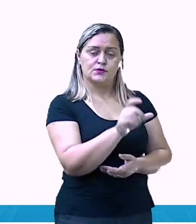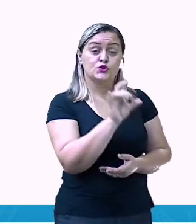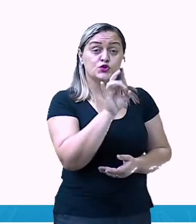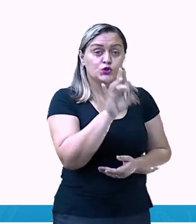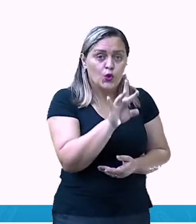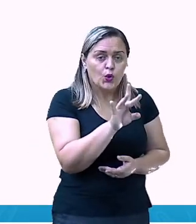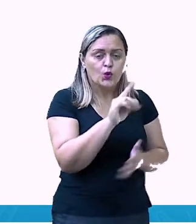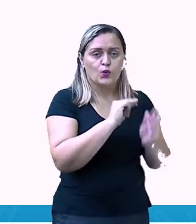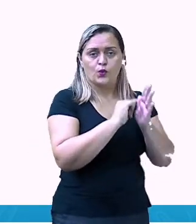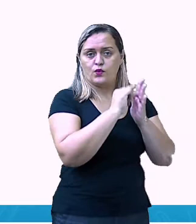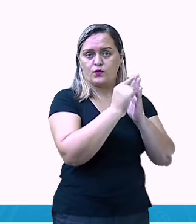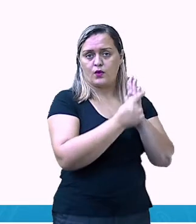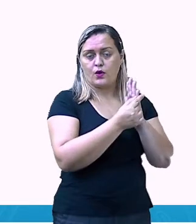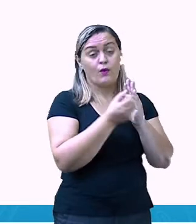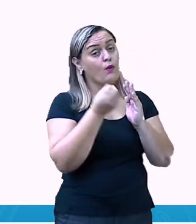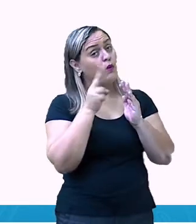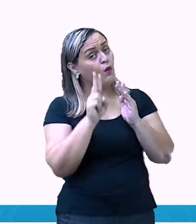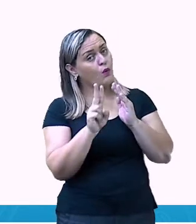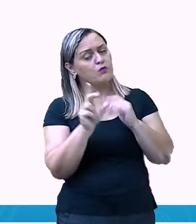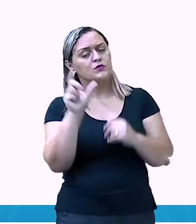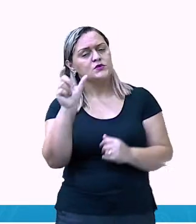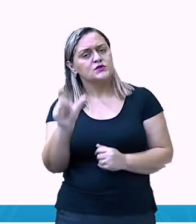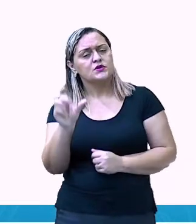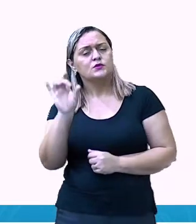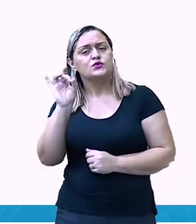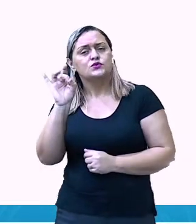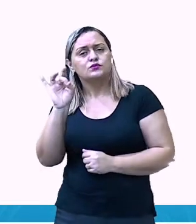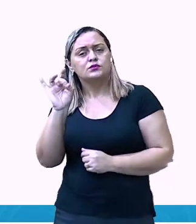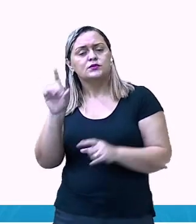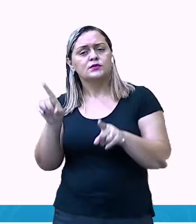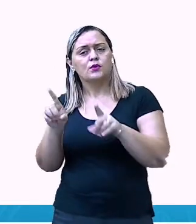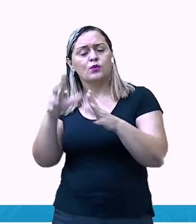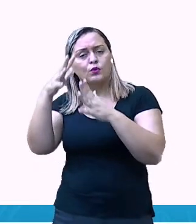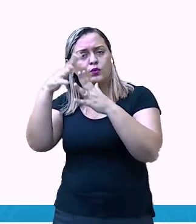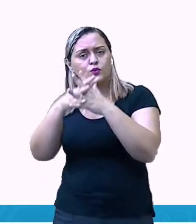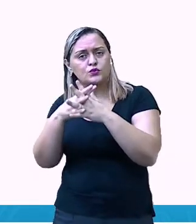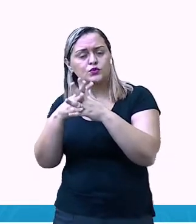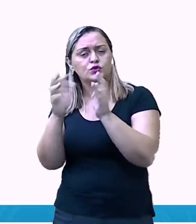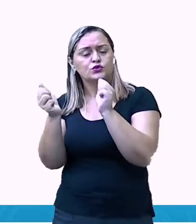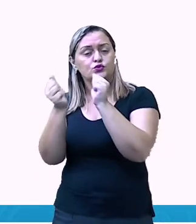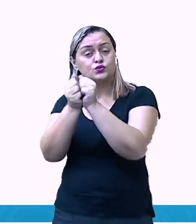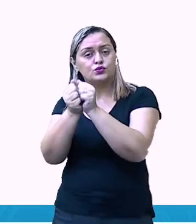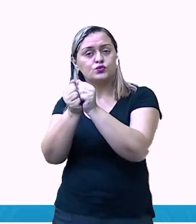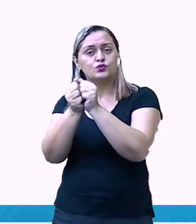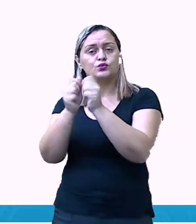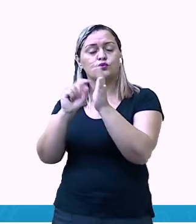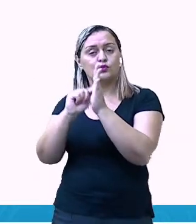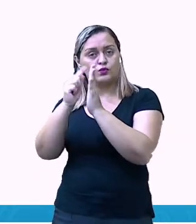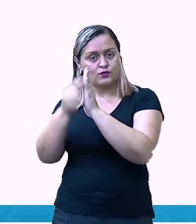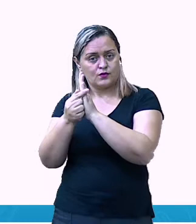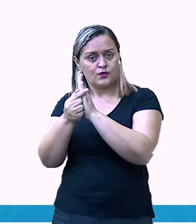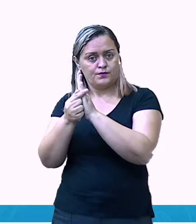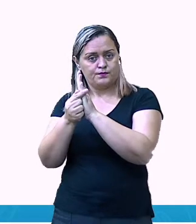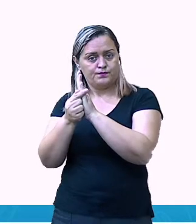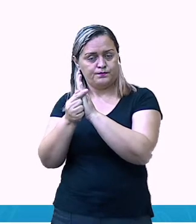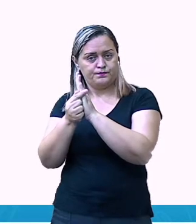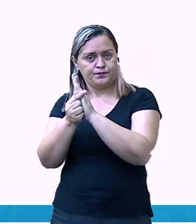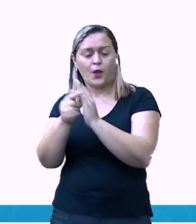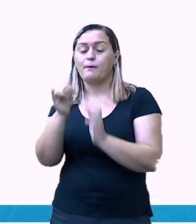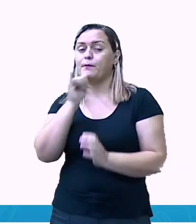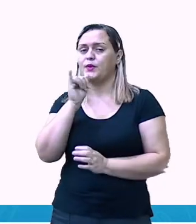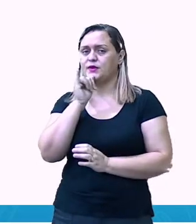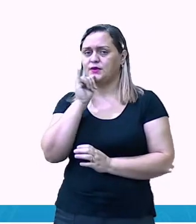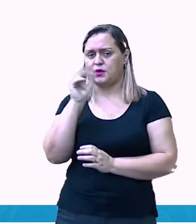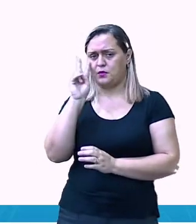tem sílabas com consoante e vogal. Então, vamos para alguns exemplos, somente com vogal.